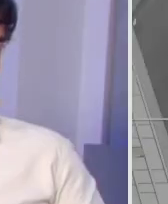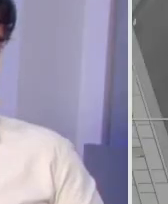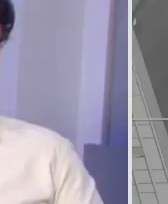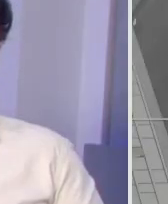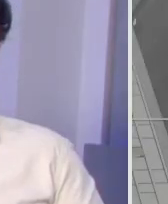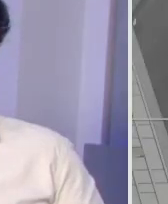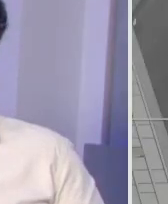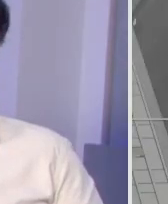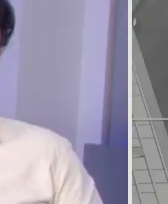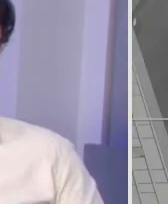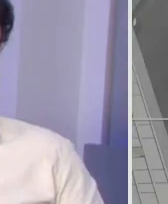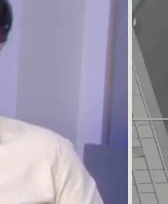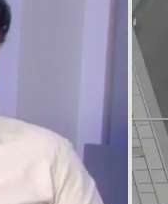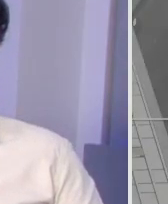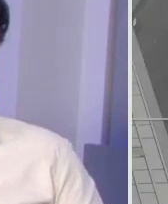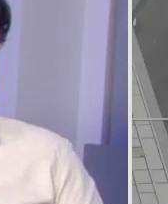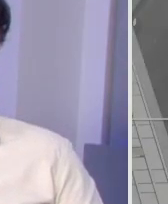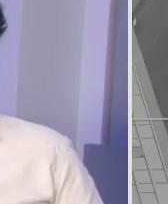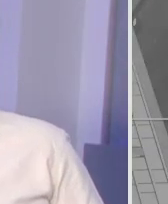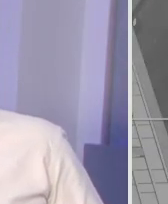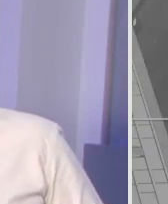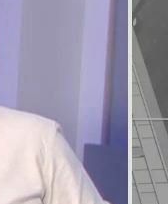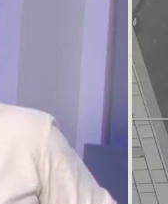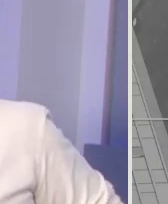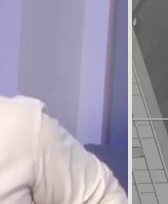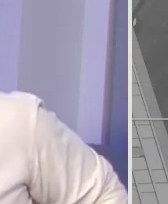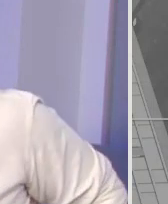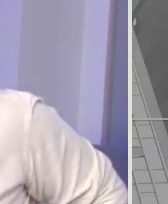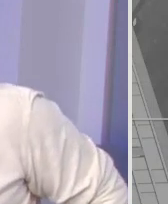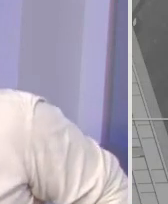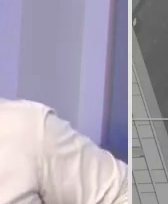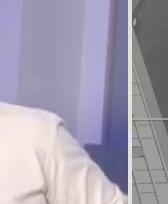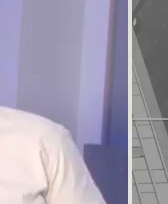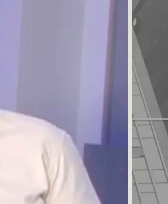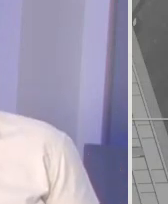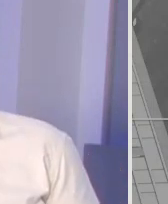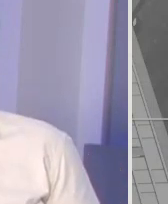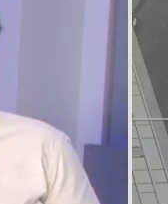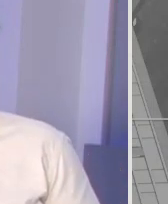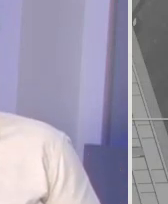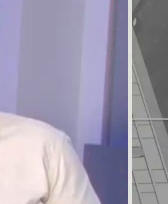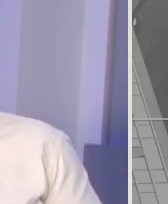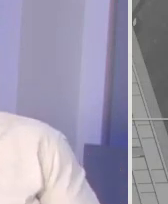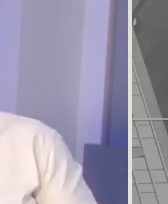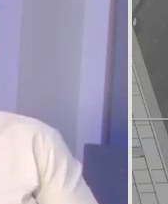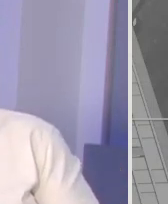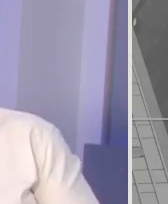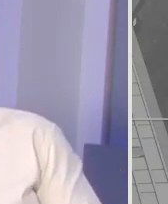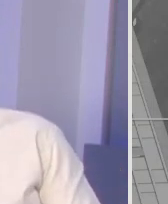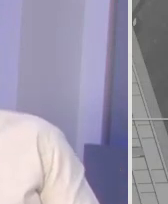certo. Dá certo para quem? Para o Lula. Para o Lula. Para o Lula, eu acho que formalmente vai dar certo. Eu acho que o